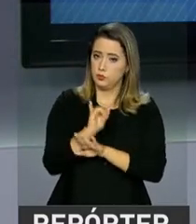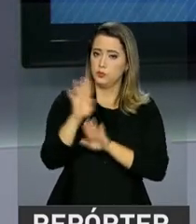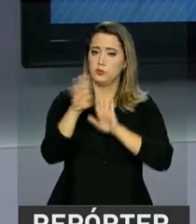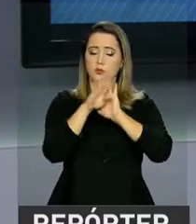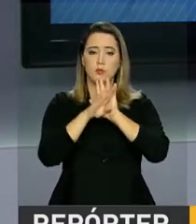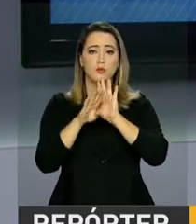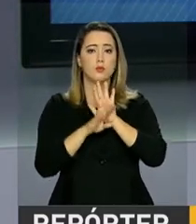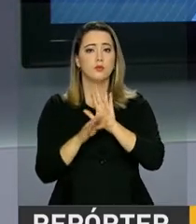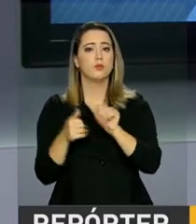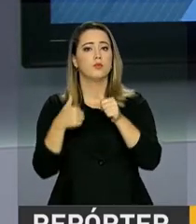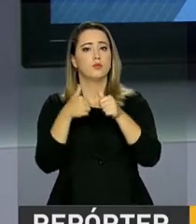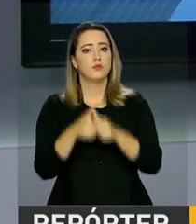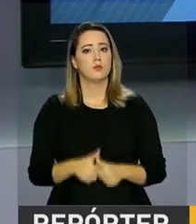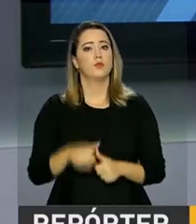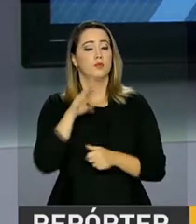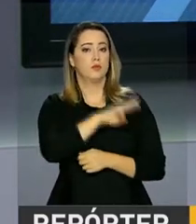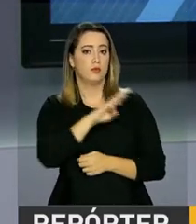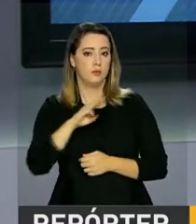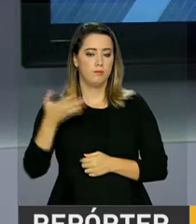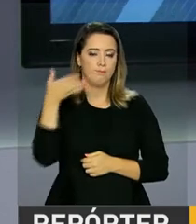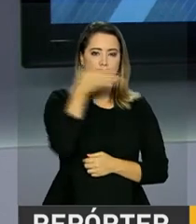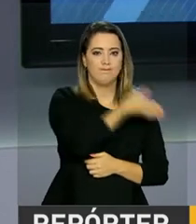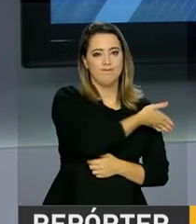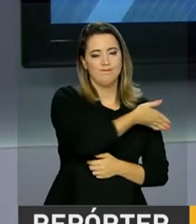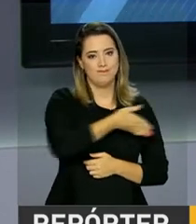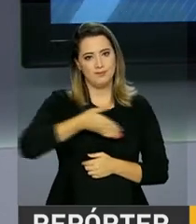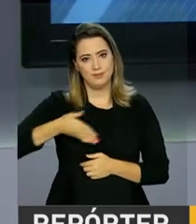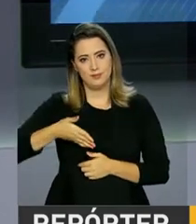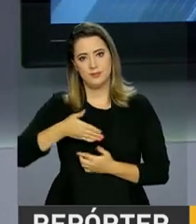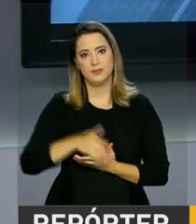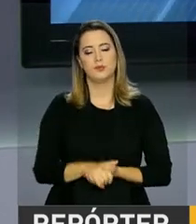no YouTube e toda a nossa programação também está na página da